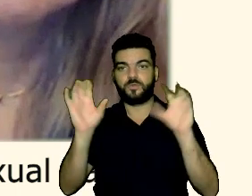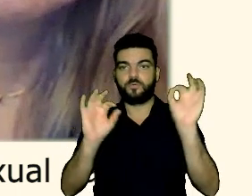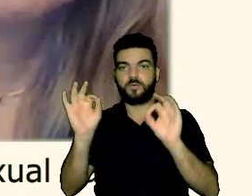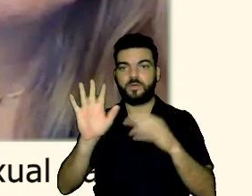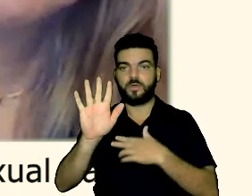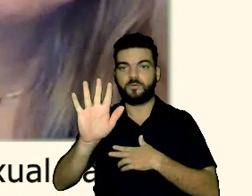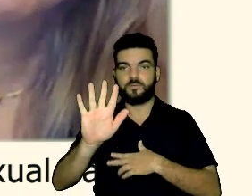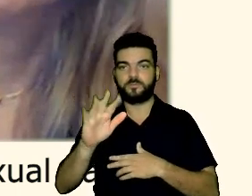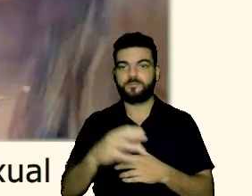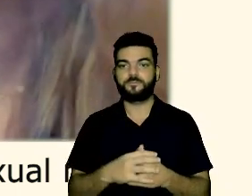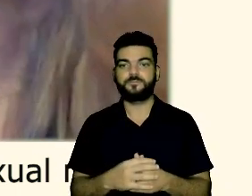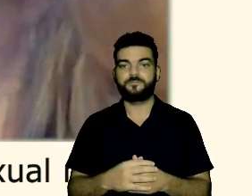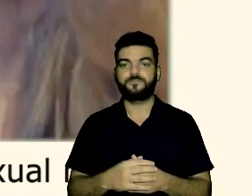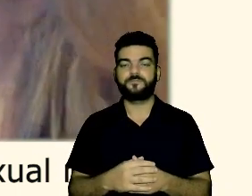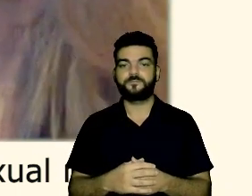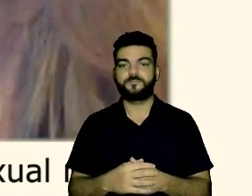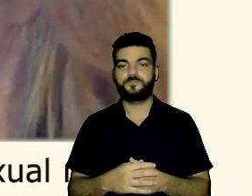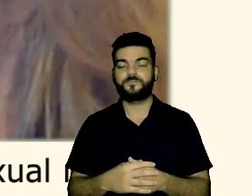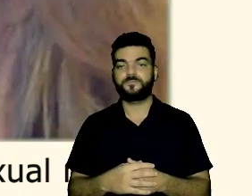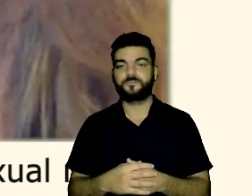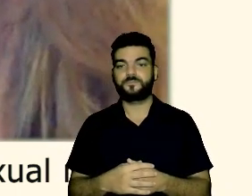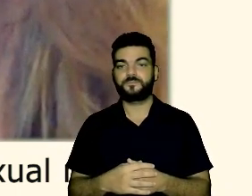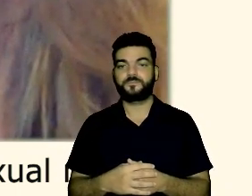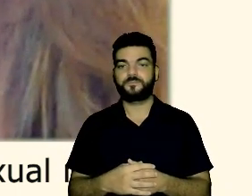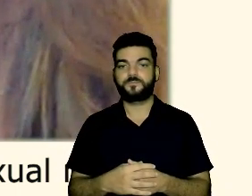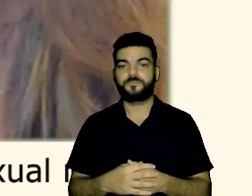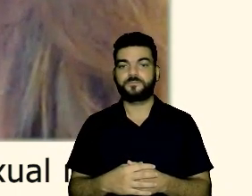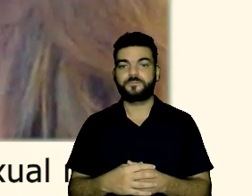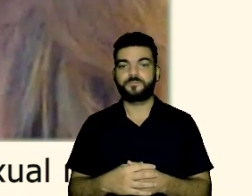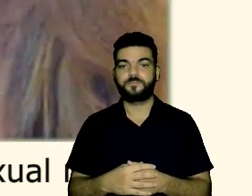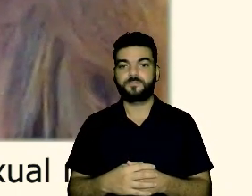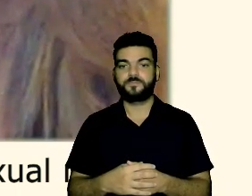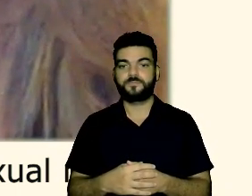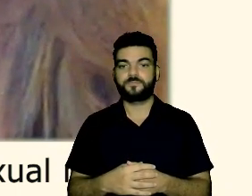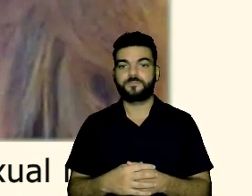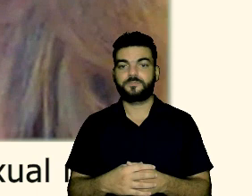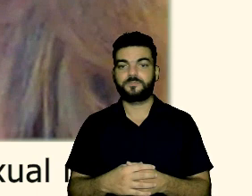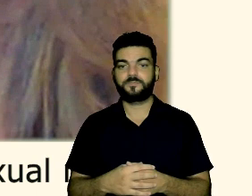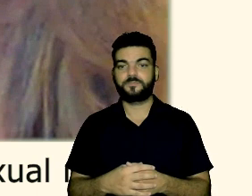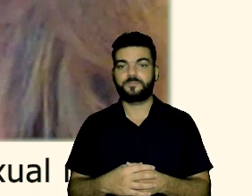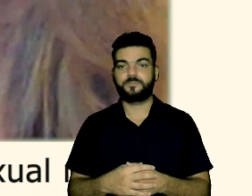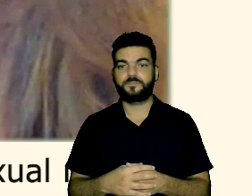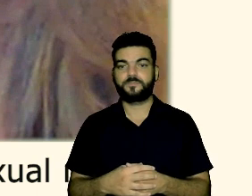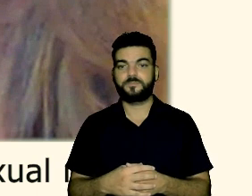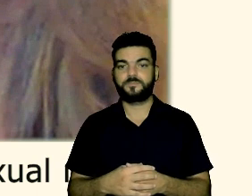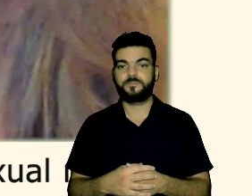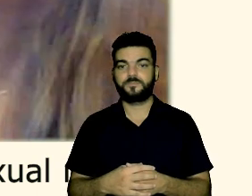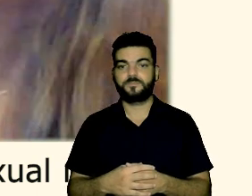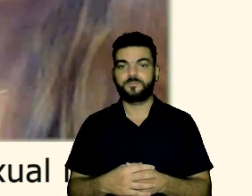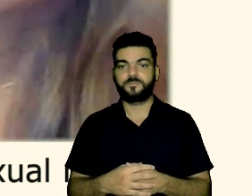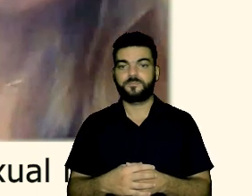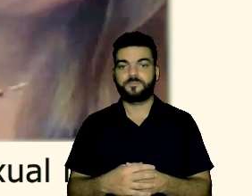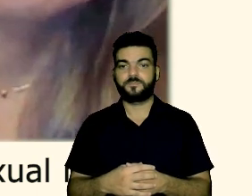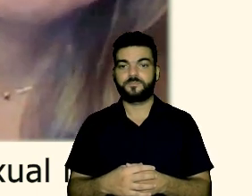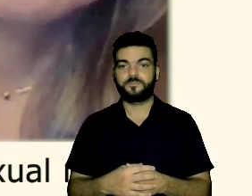Deixa eu ver se eu consigo compartilhar. Não vou conseguir. Então, vamos lá, vamos voltar aqui.